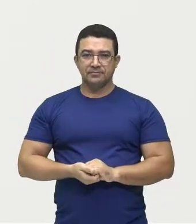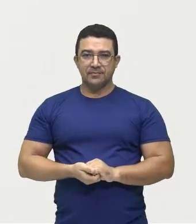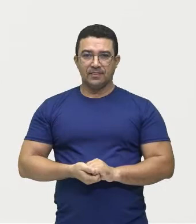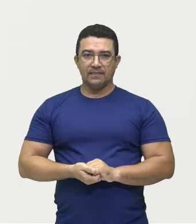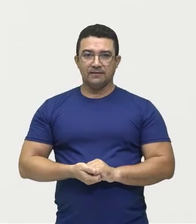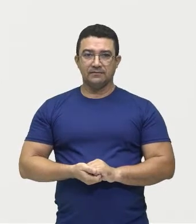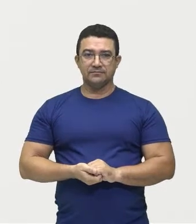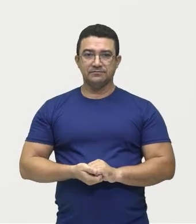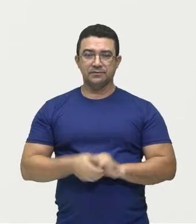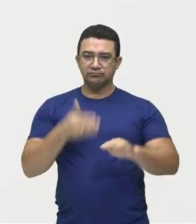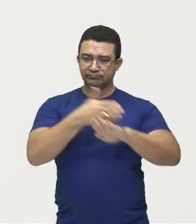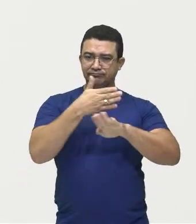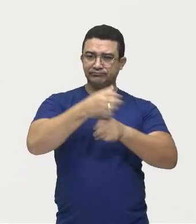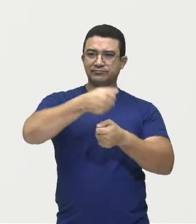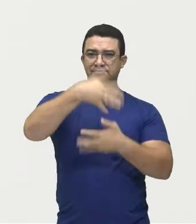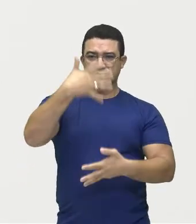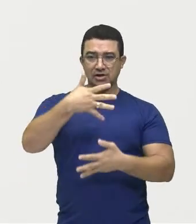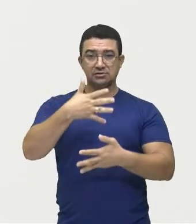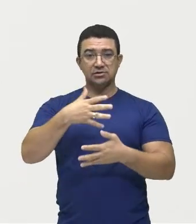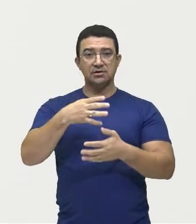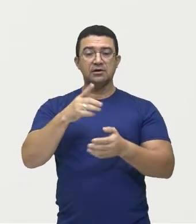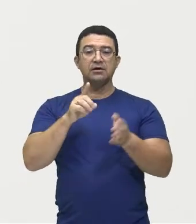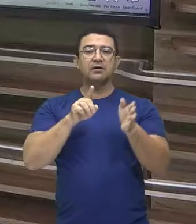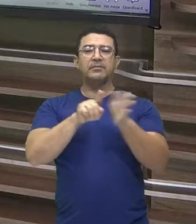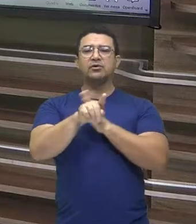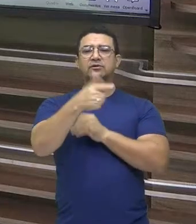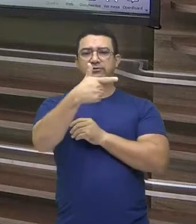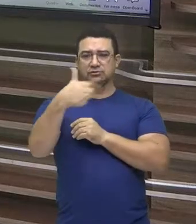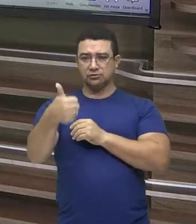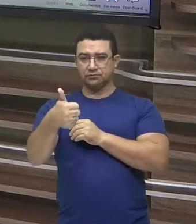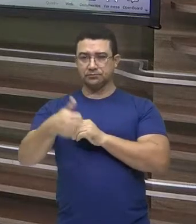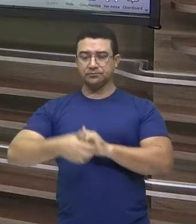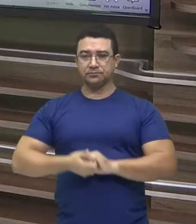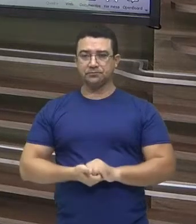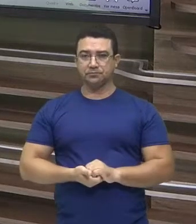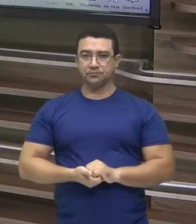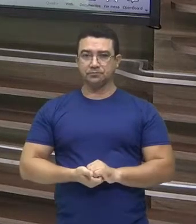Questão 21 para a gente. O que vocês estão respondendo?